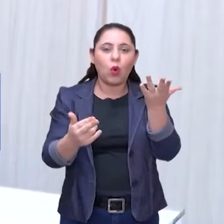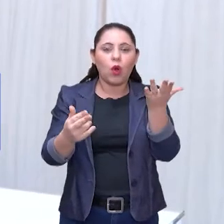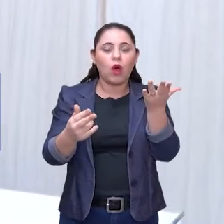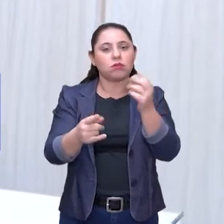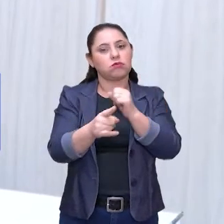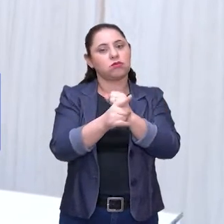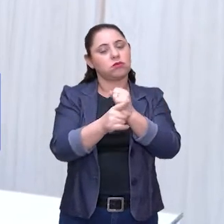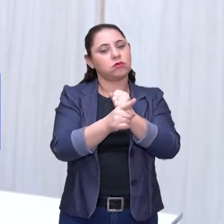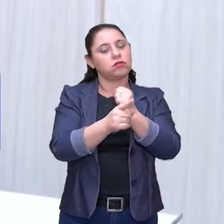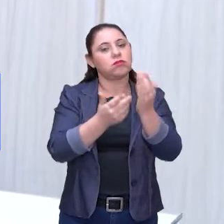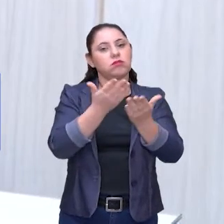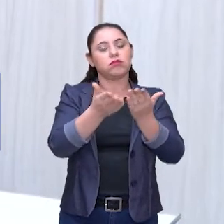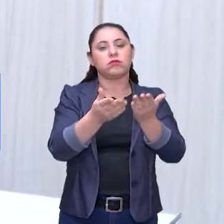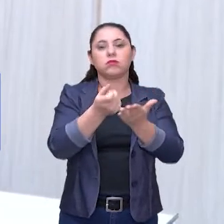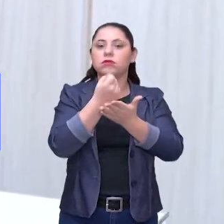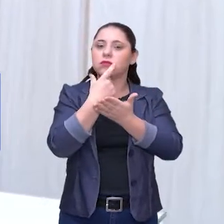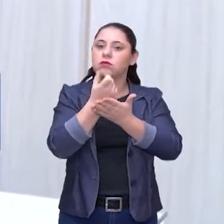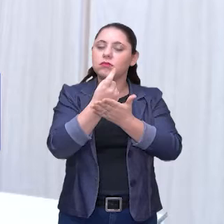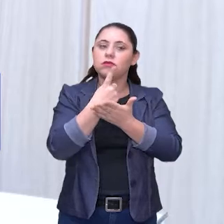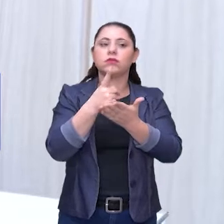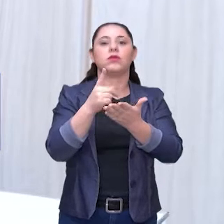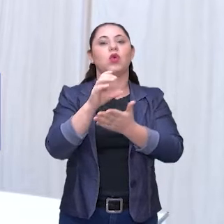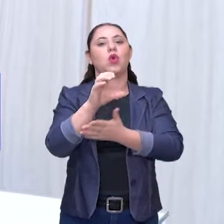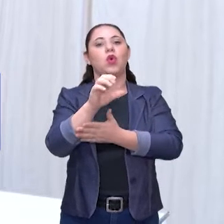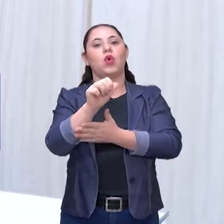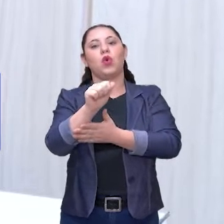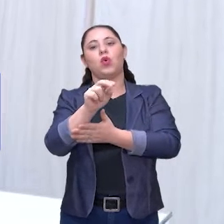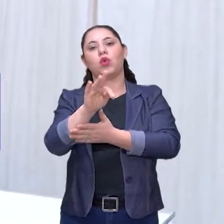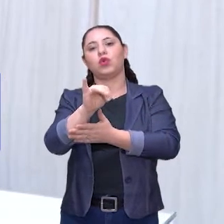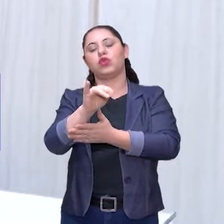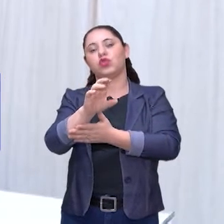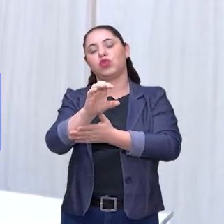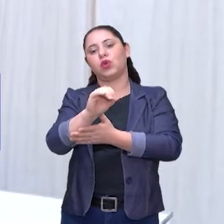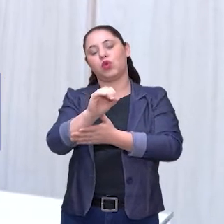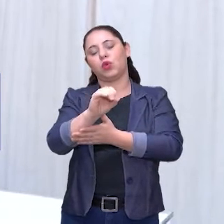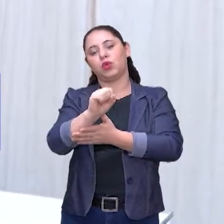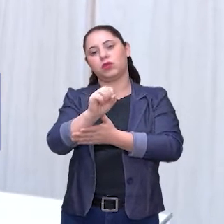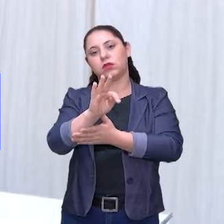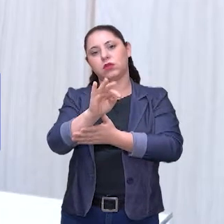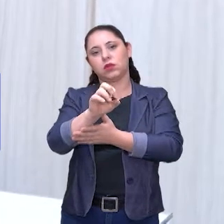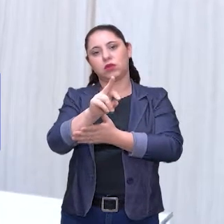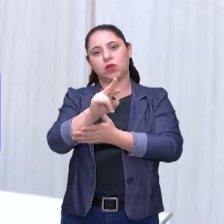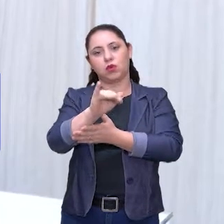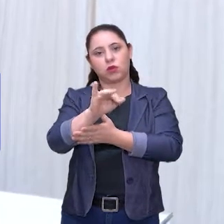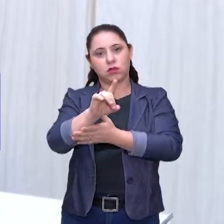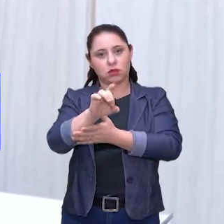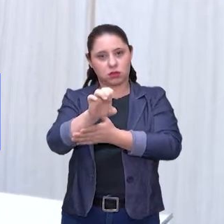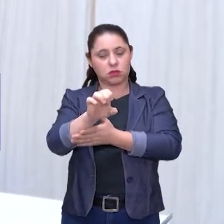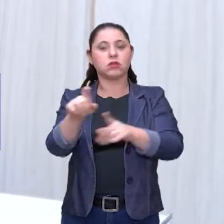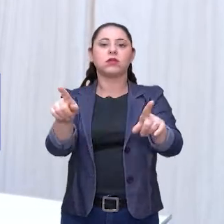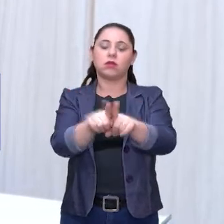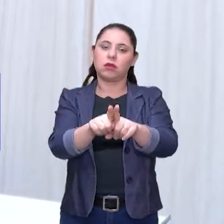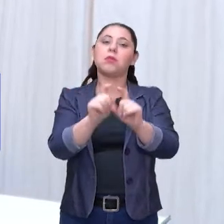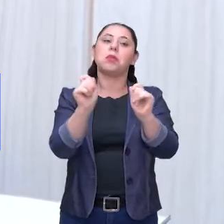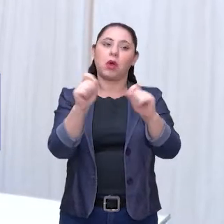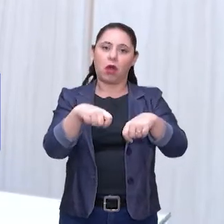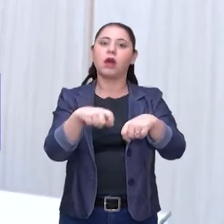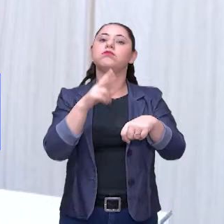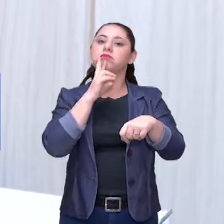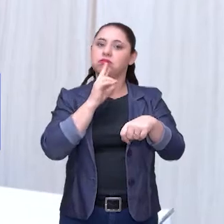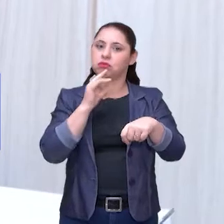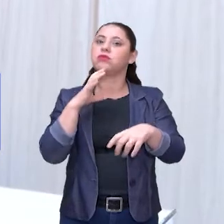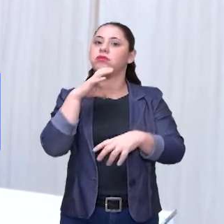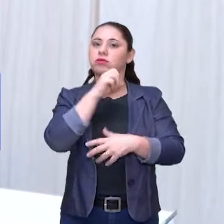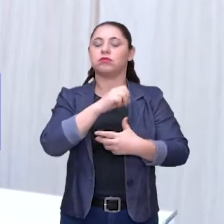está repigmentando com os tratamentos convencionais, né, com os tópicos, né, à base de corticosteroides e imunomoduladores. Então